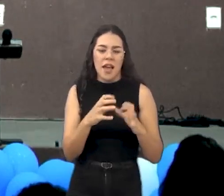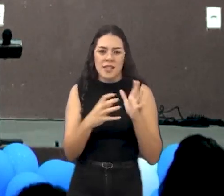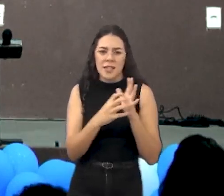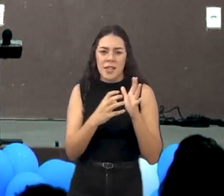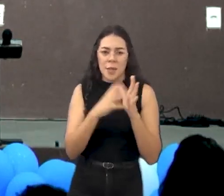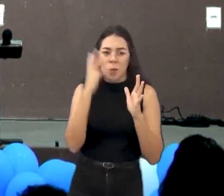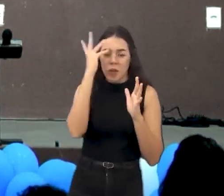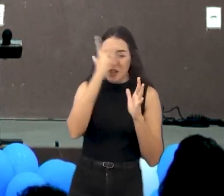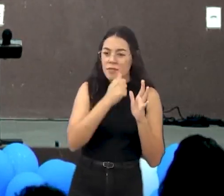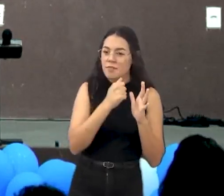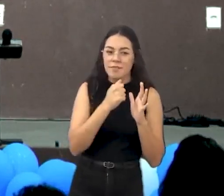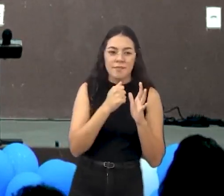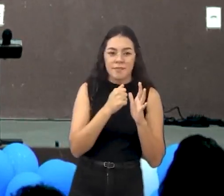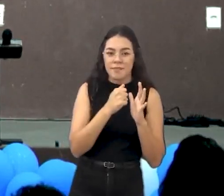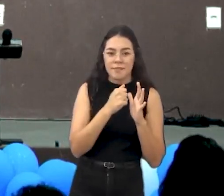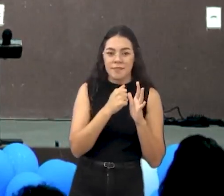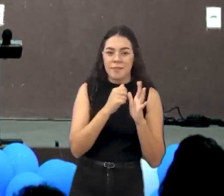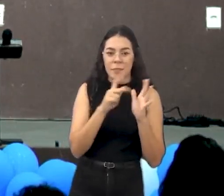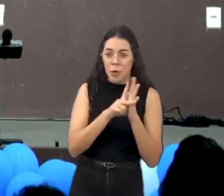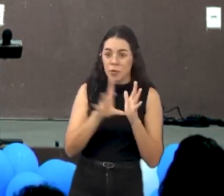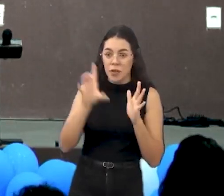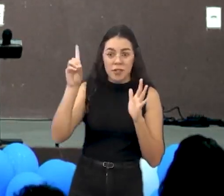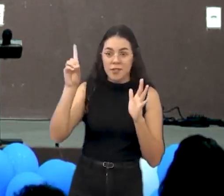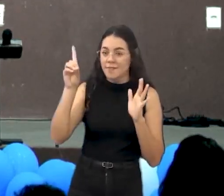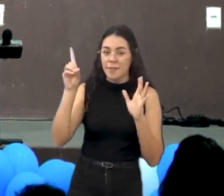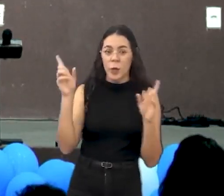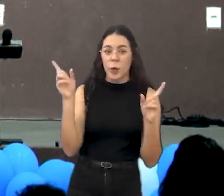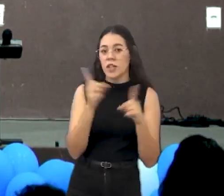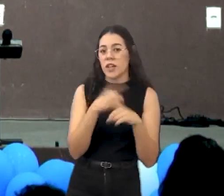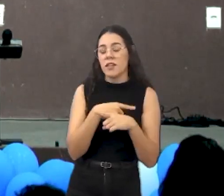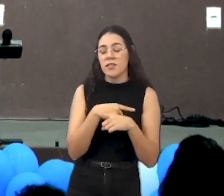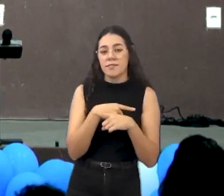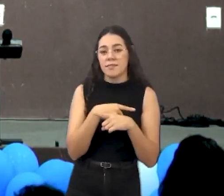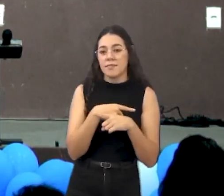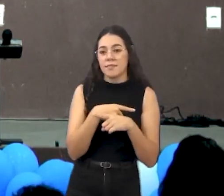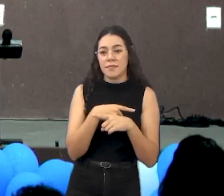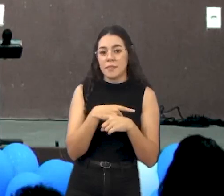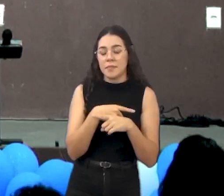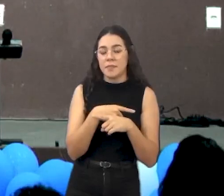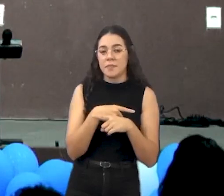beleza, da beleza de Cristo. Pelo contrário.